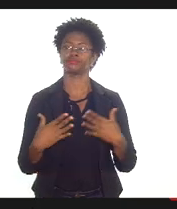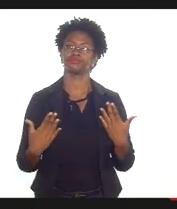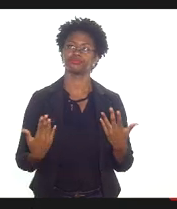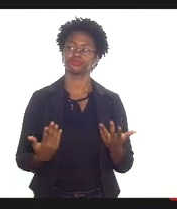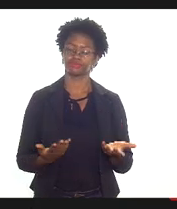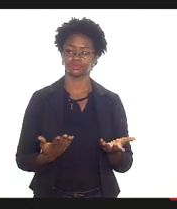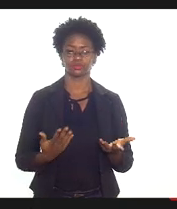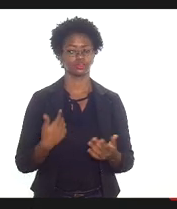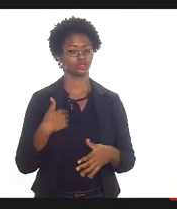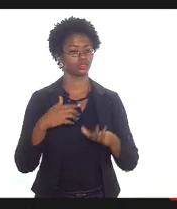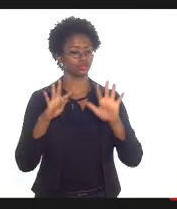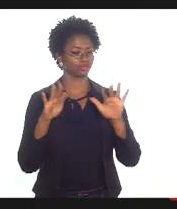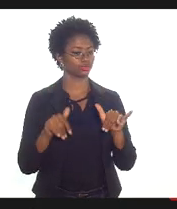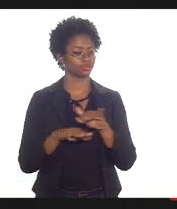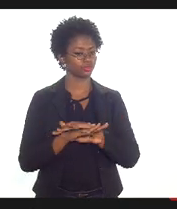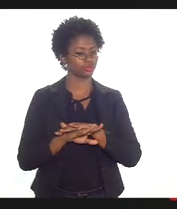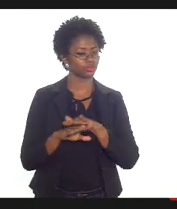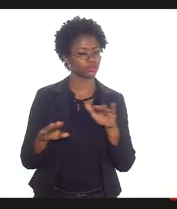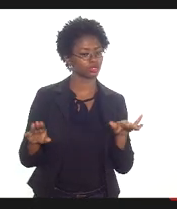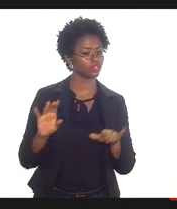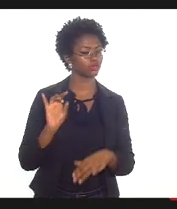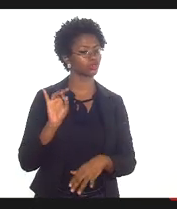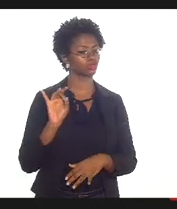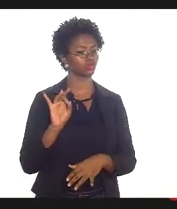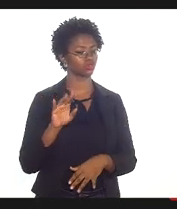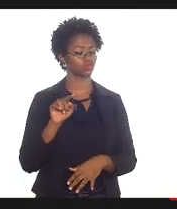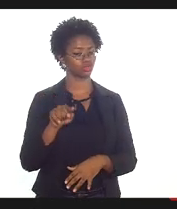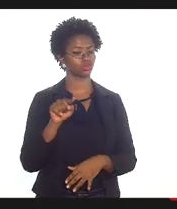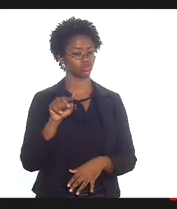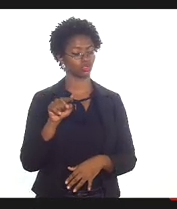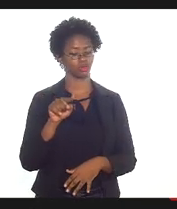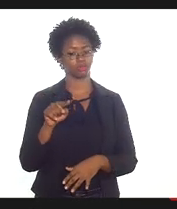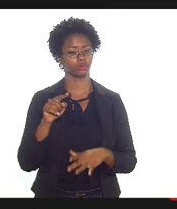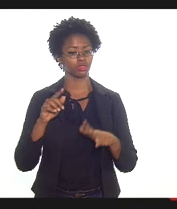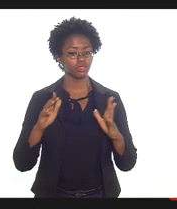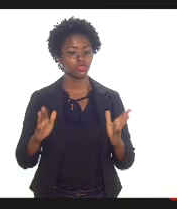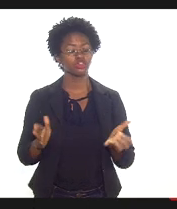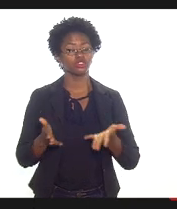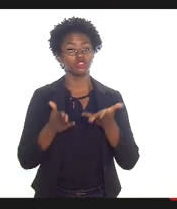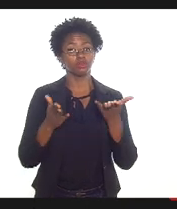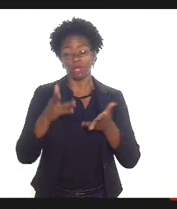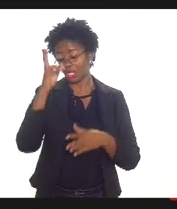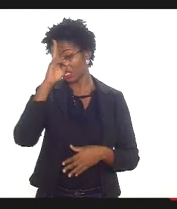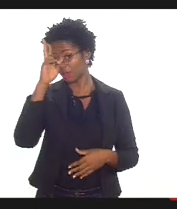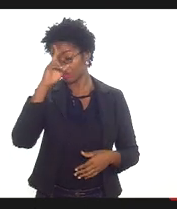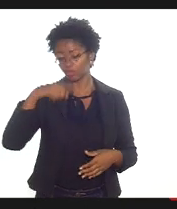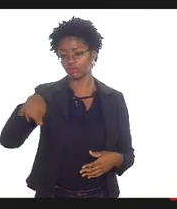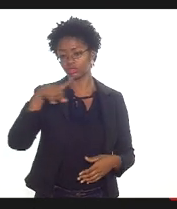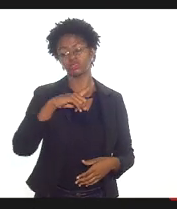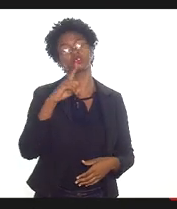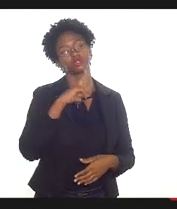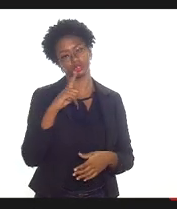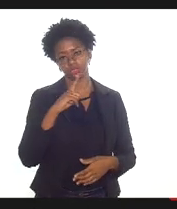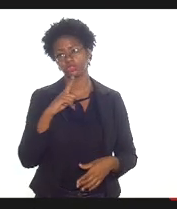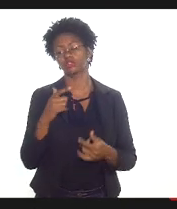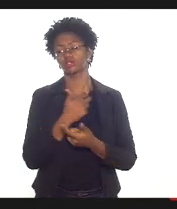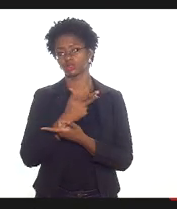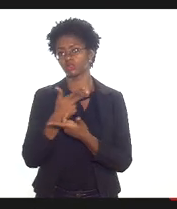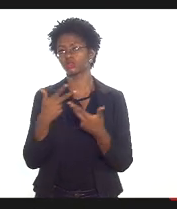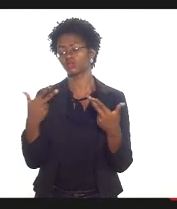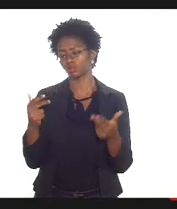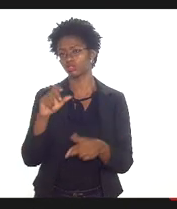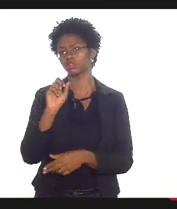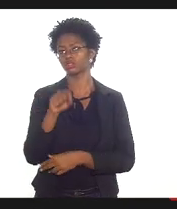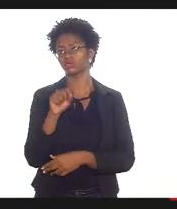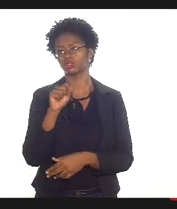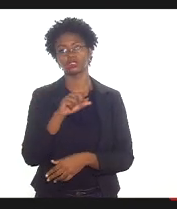eu fico por aqui só para ir reforçando que existem, sim, questões que não